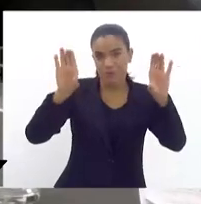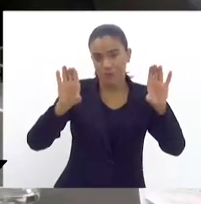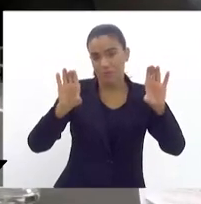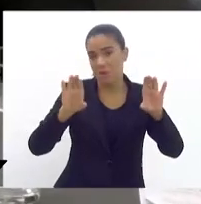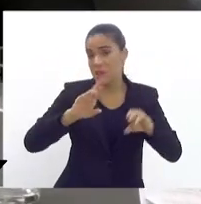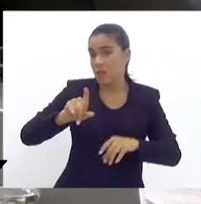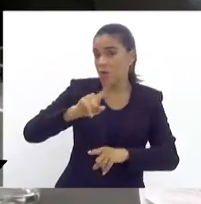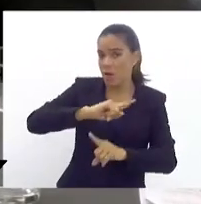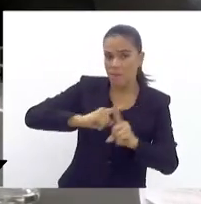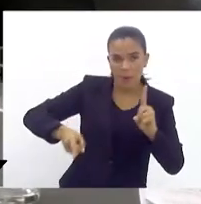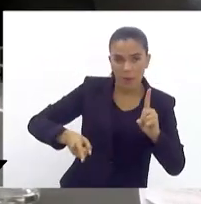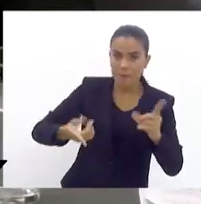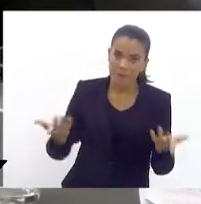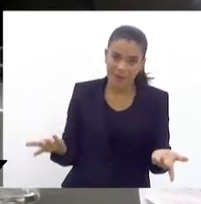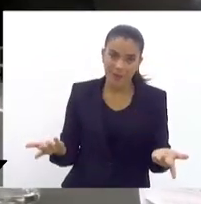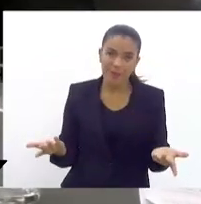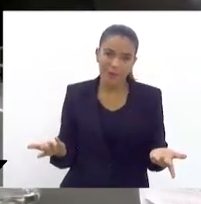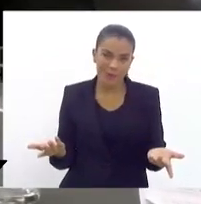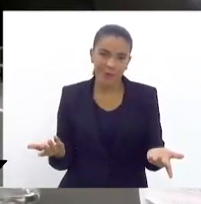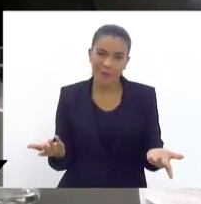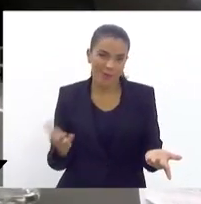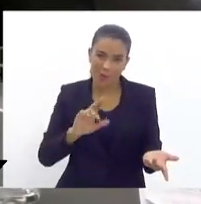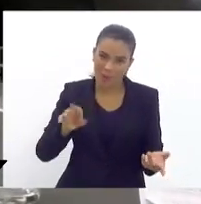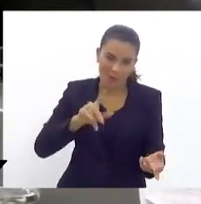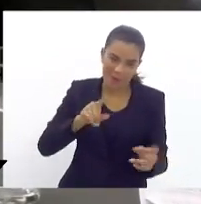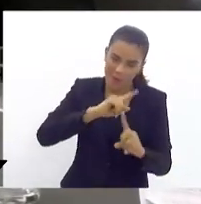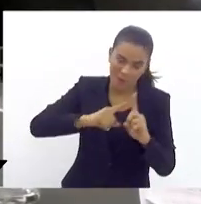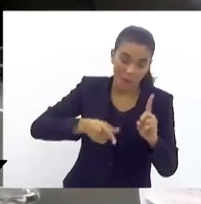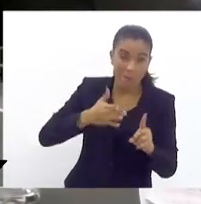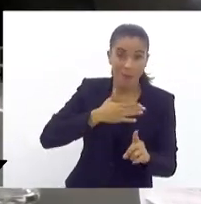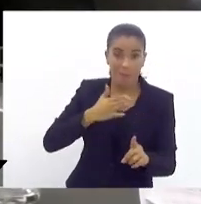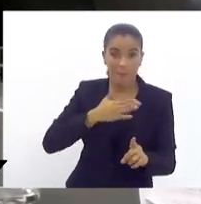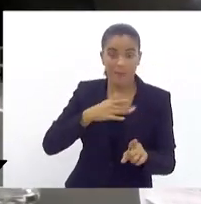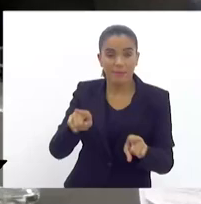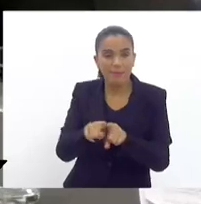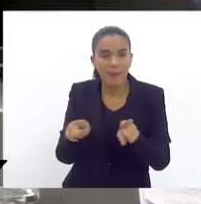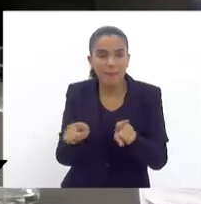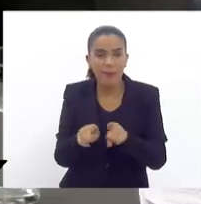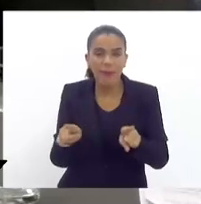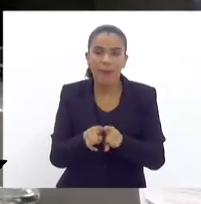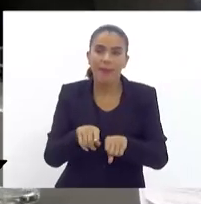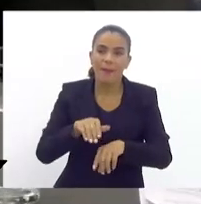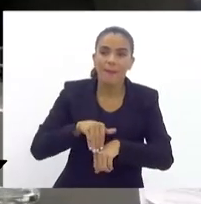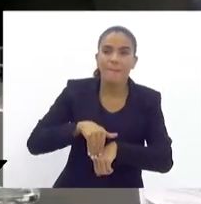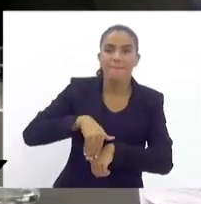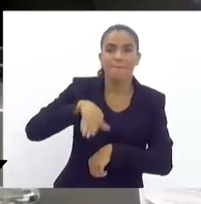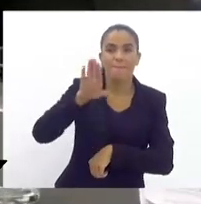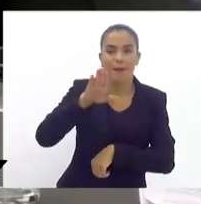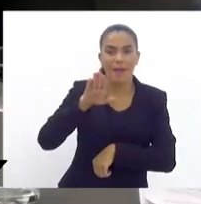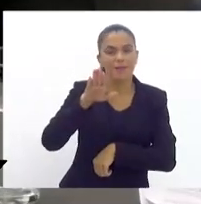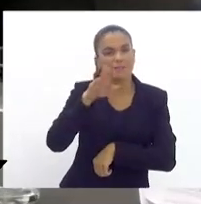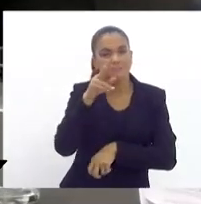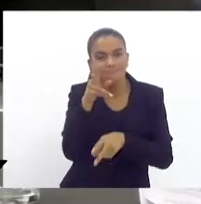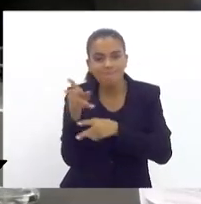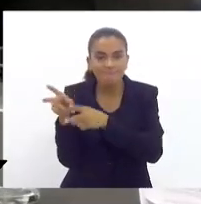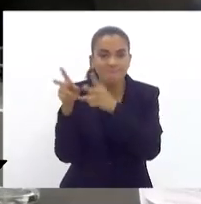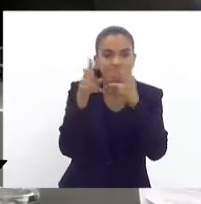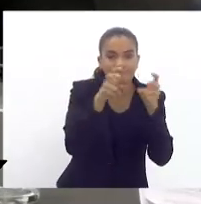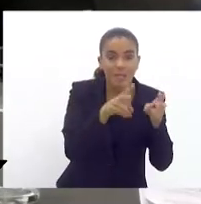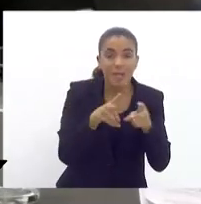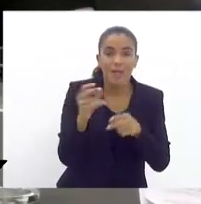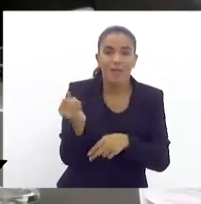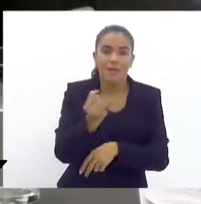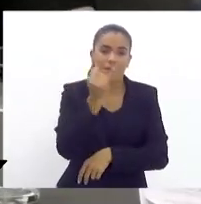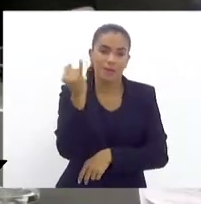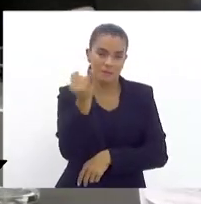é proibitiva e que, para mim, está mais a fisionomia daquilo que eu entendo ser importante